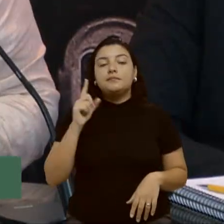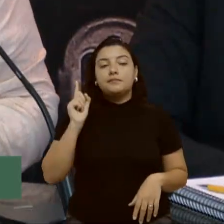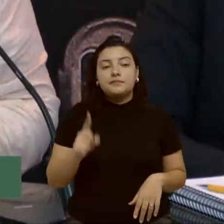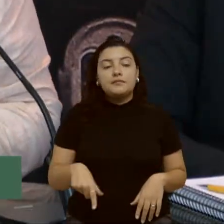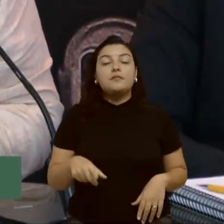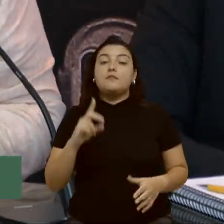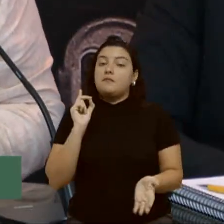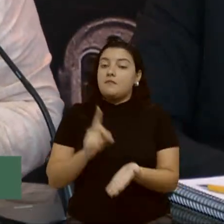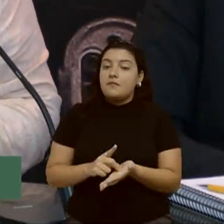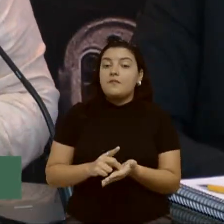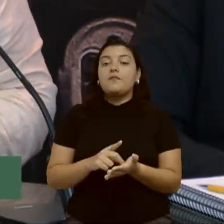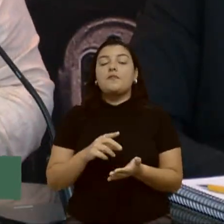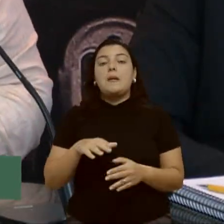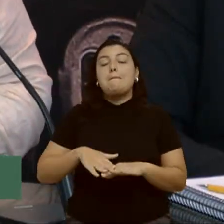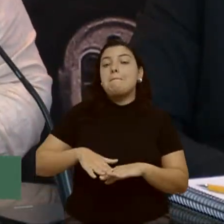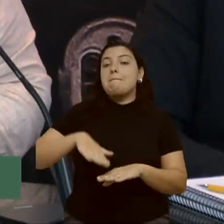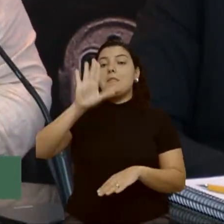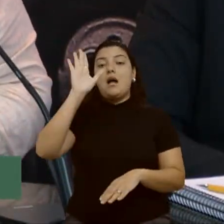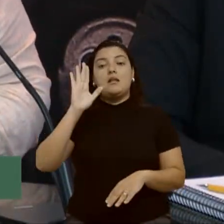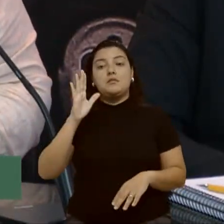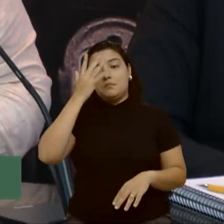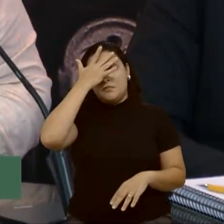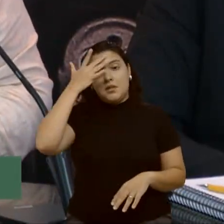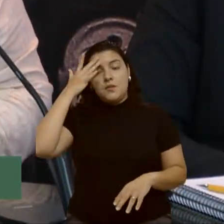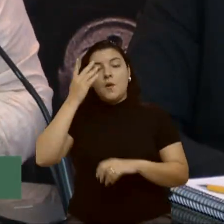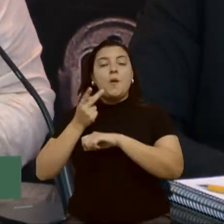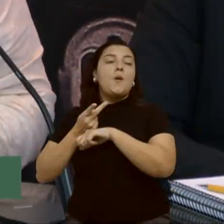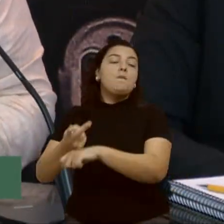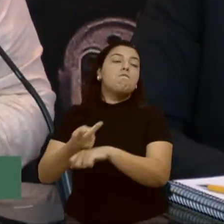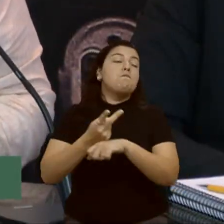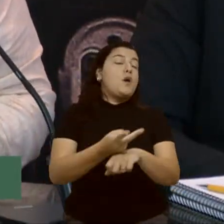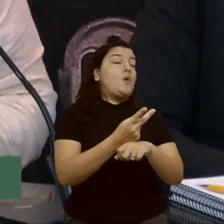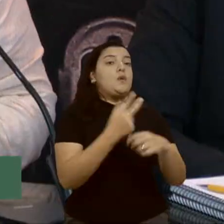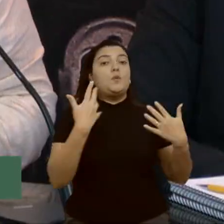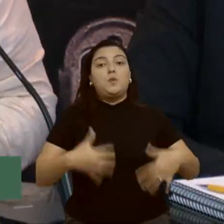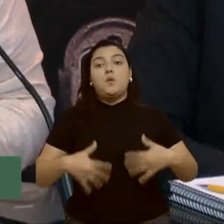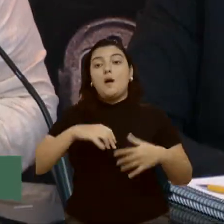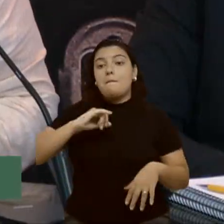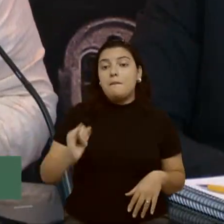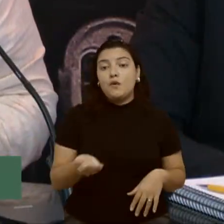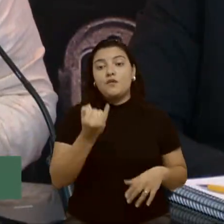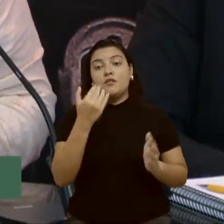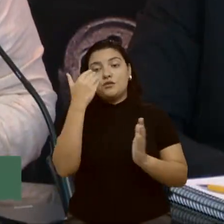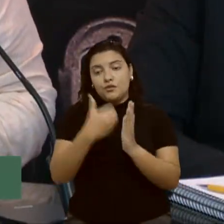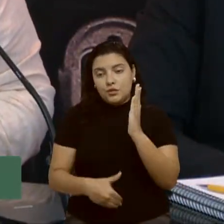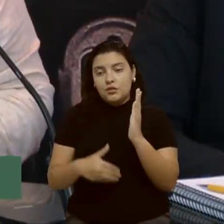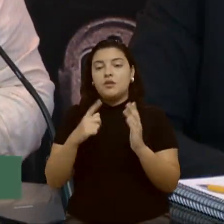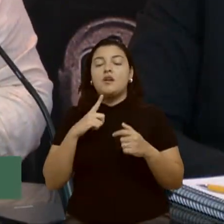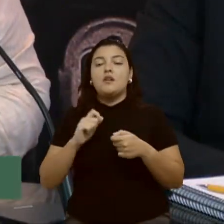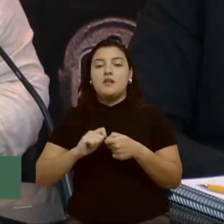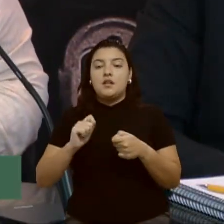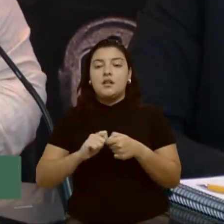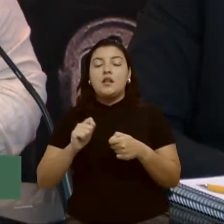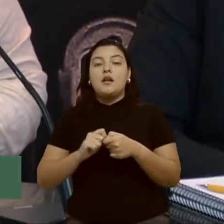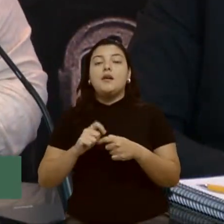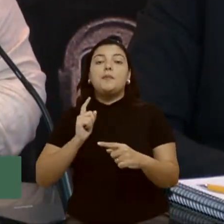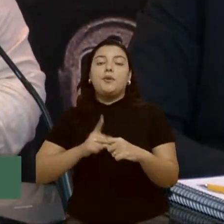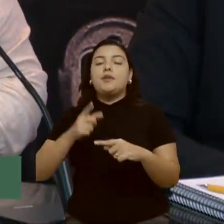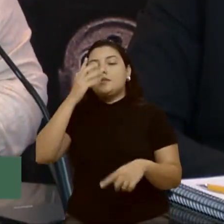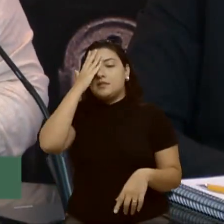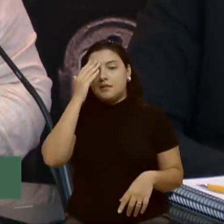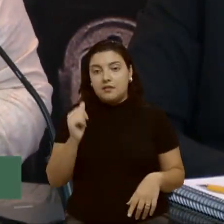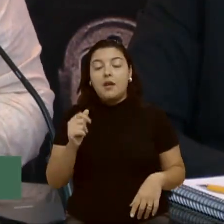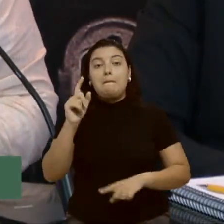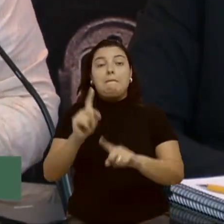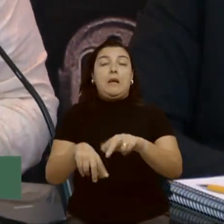são, de fato, os produtos que mais os consumidores procuram, né? Aproveitam essa data de descontos para poder adquirir, até porque a gente sabe que